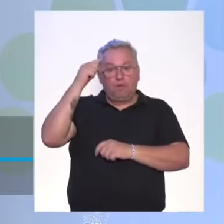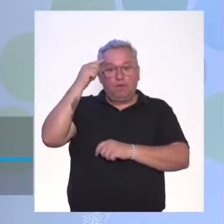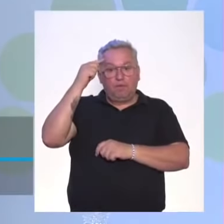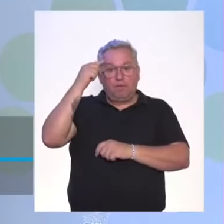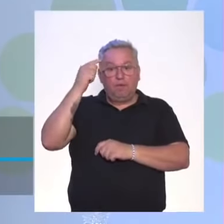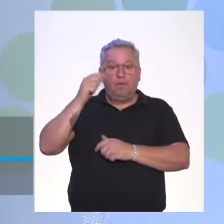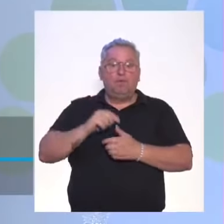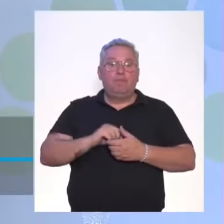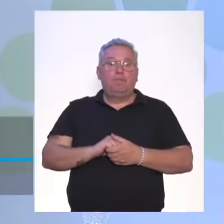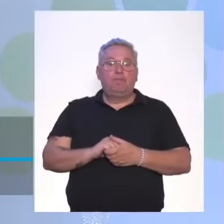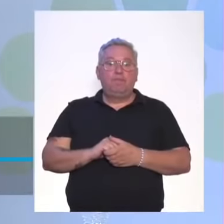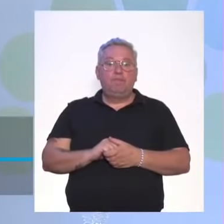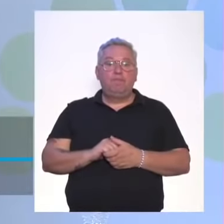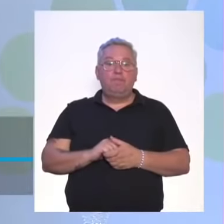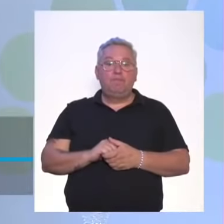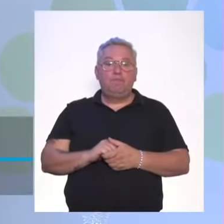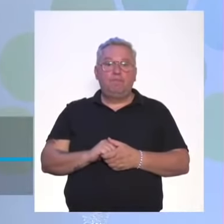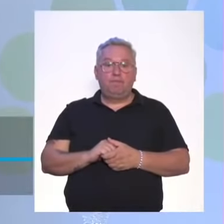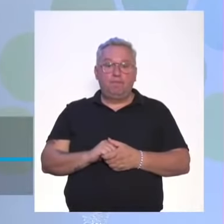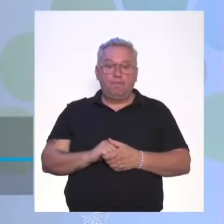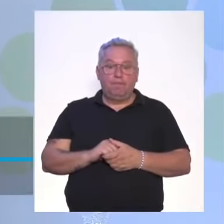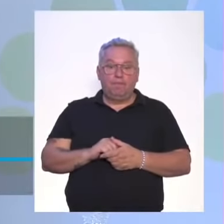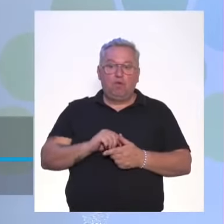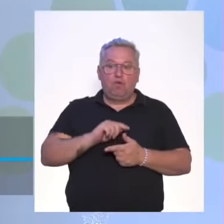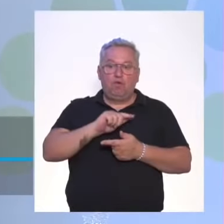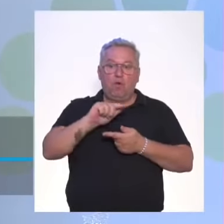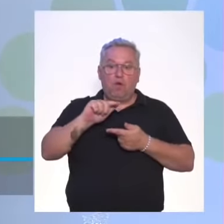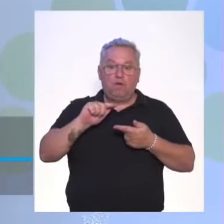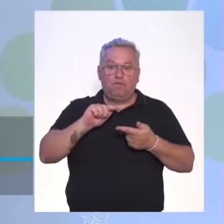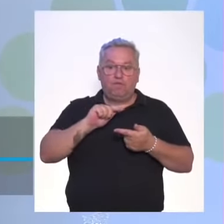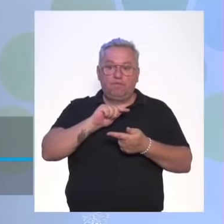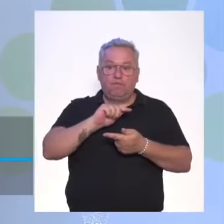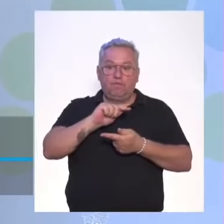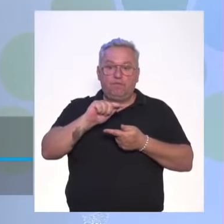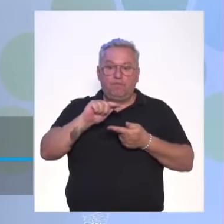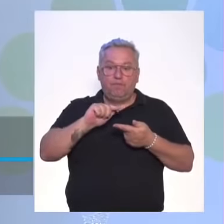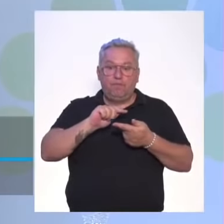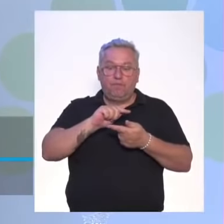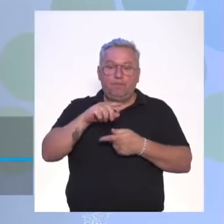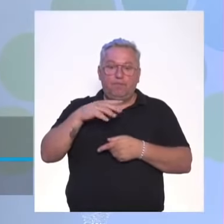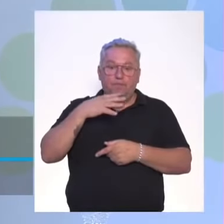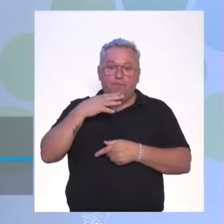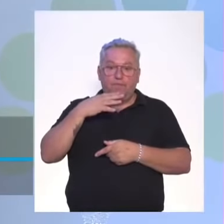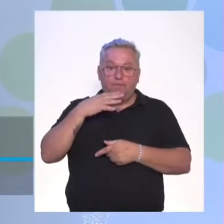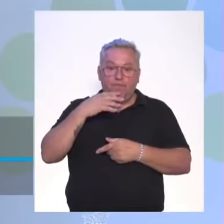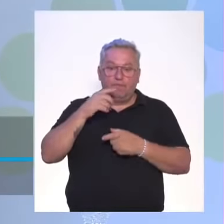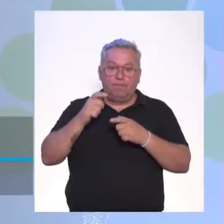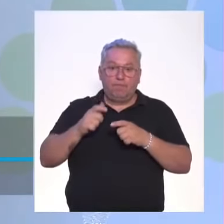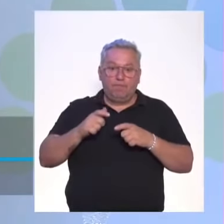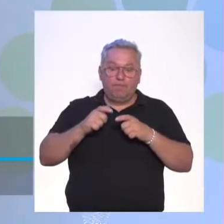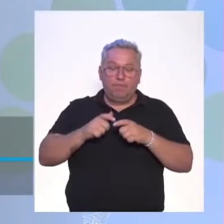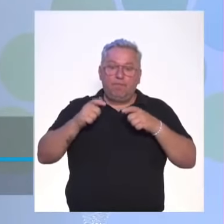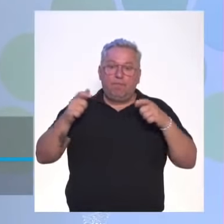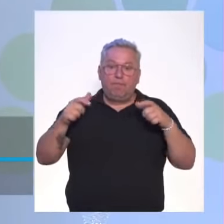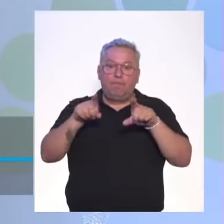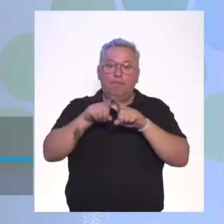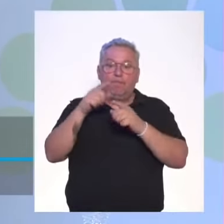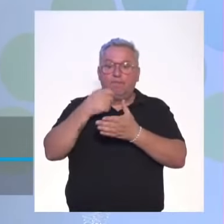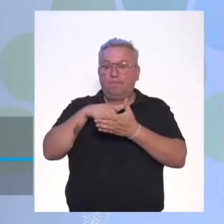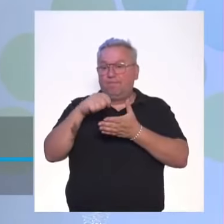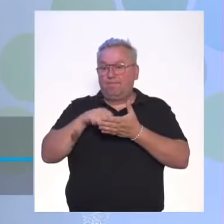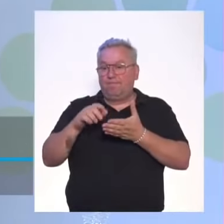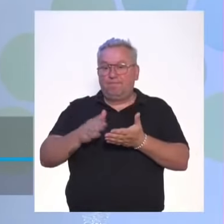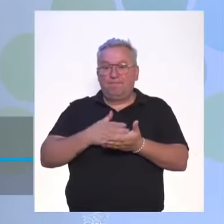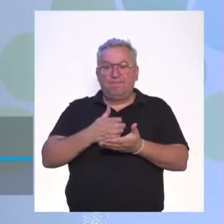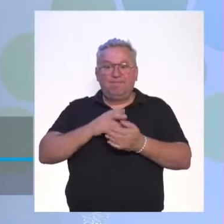pensamento reflexão geógrafo é um personagem que possui o conhecimento geográfico imenso e que escreve vários